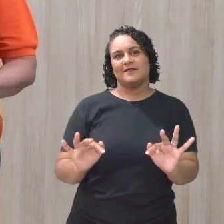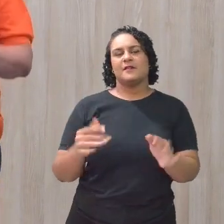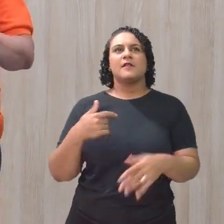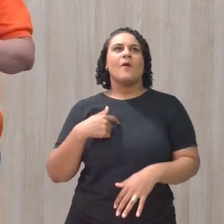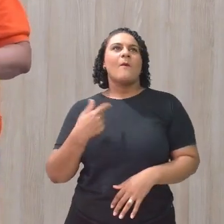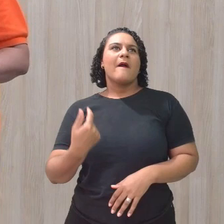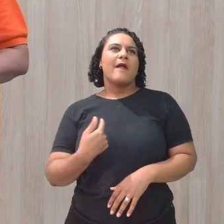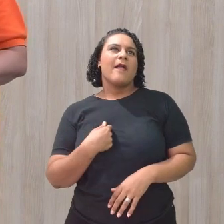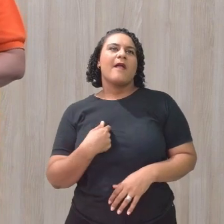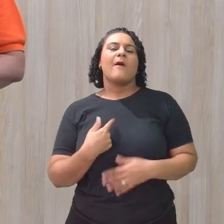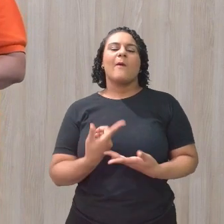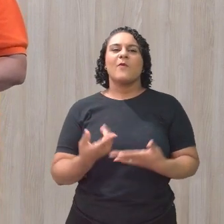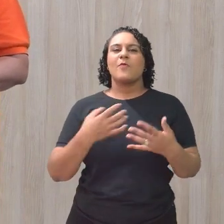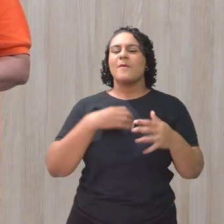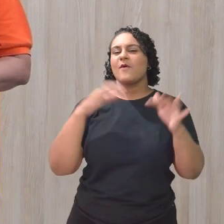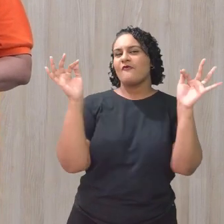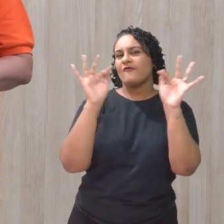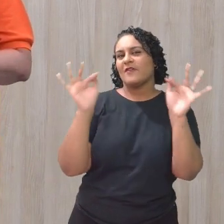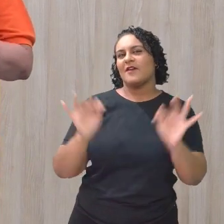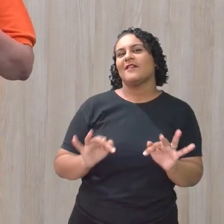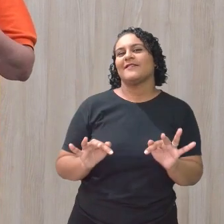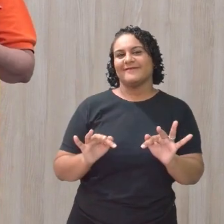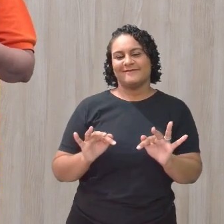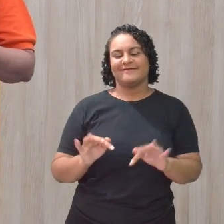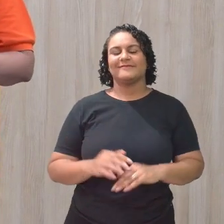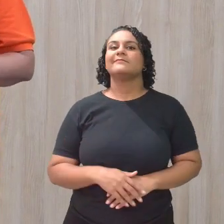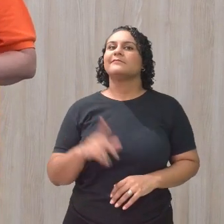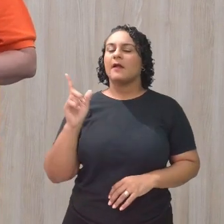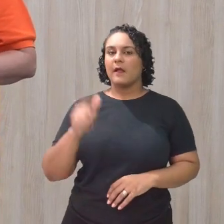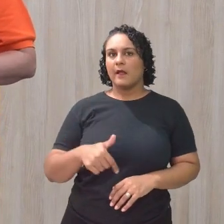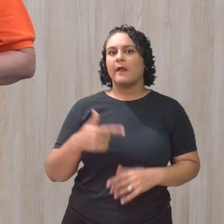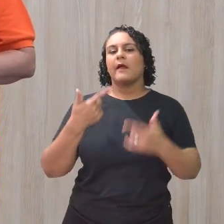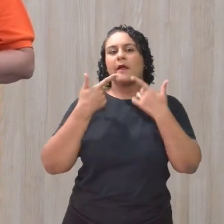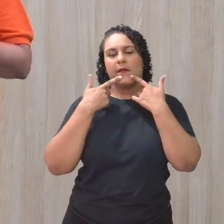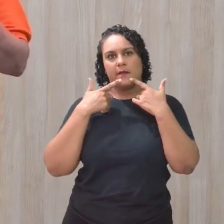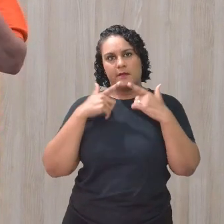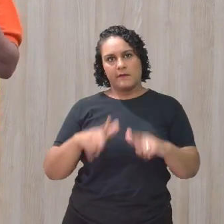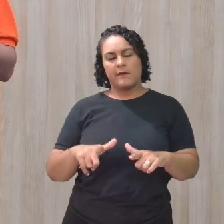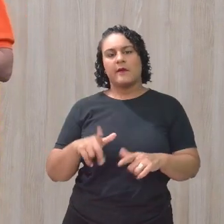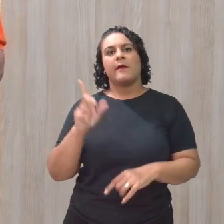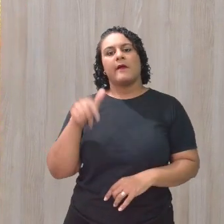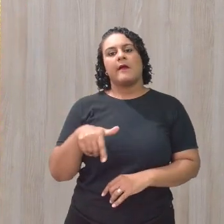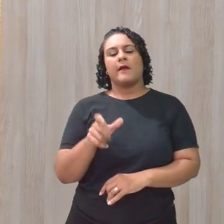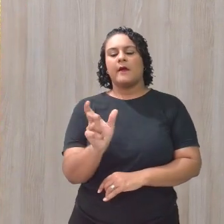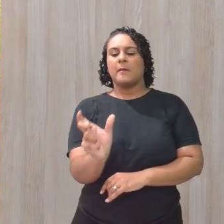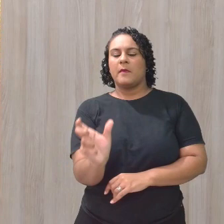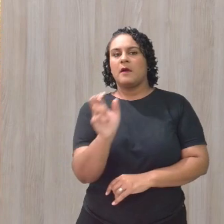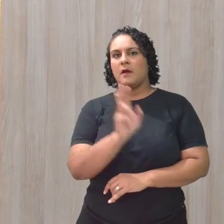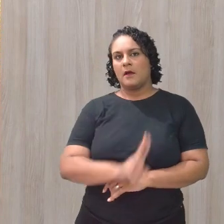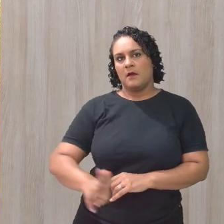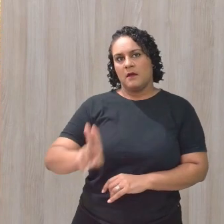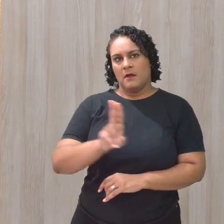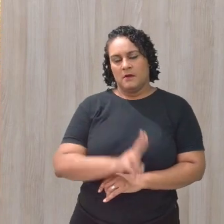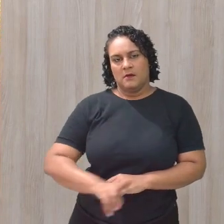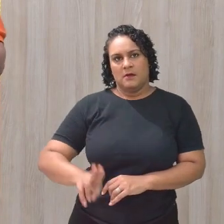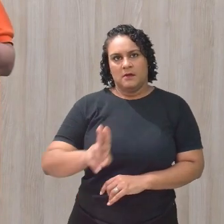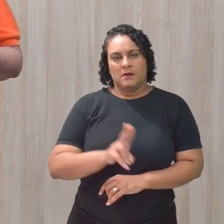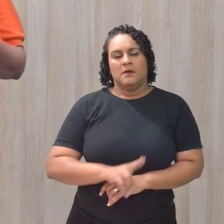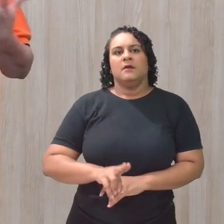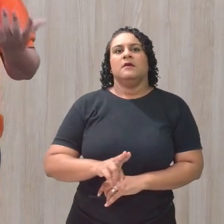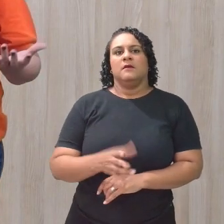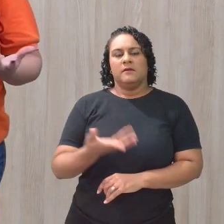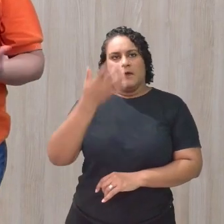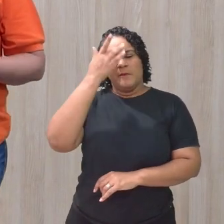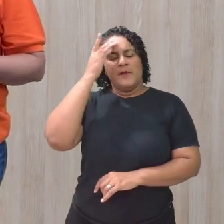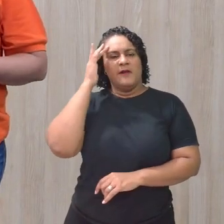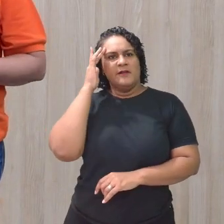do 6º ano. Então isso é legal, né? Então é uma linguagem, é uma palavra usada, não é? Por alguém que